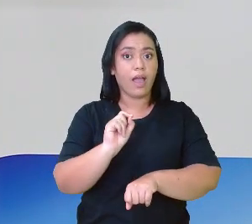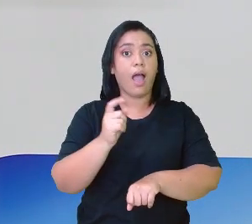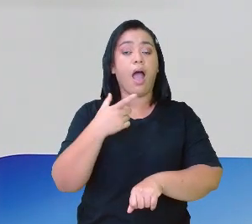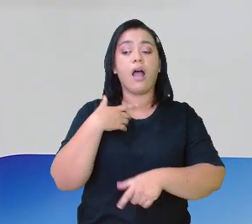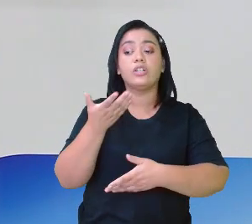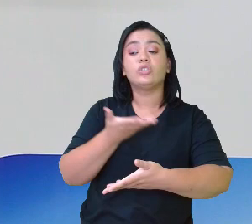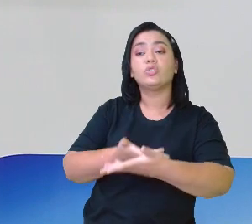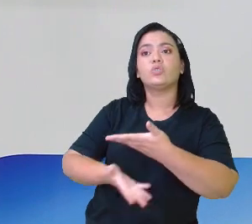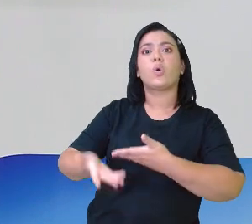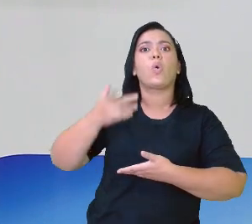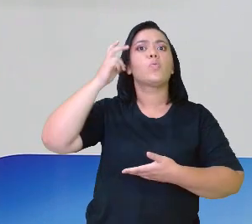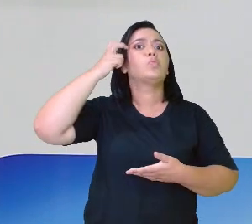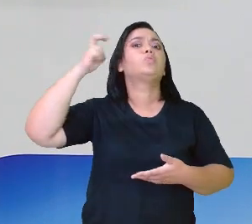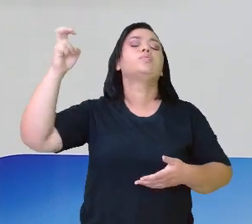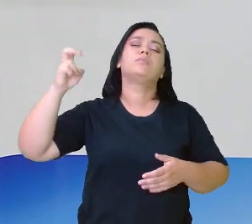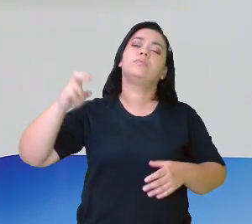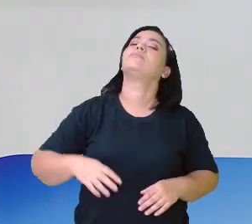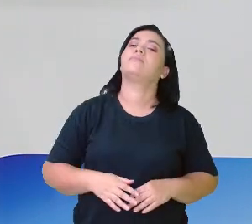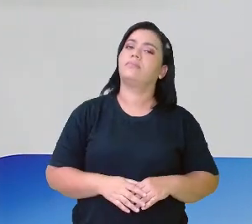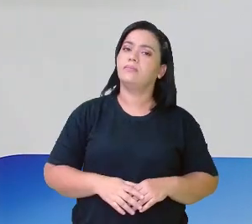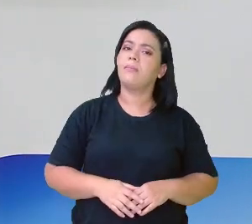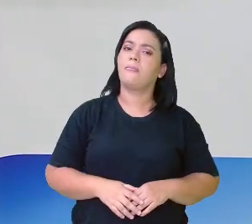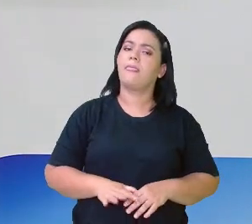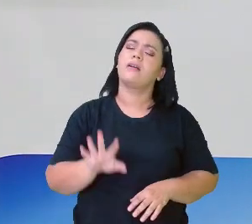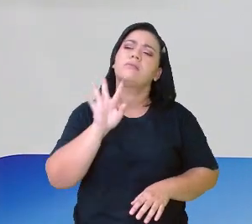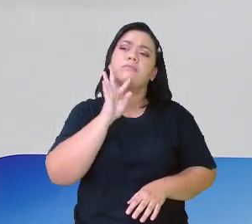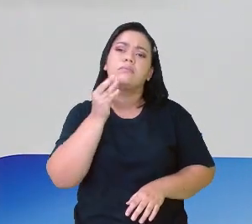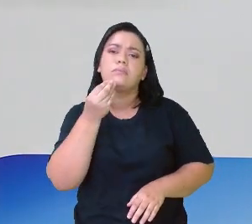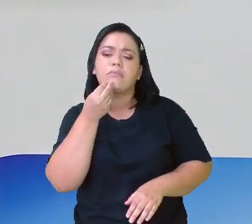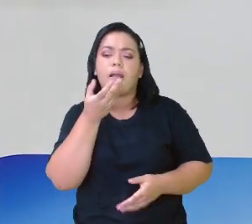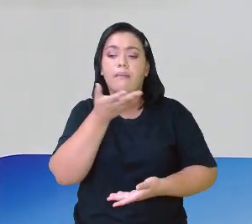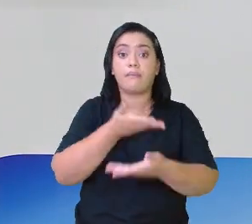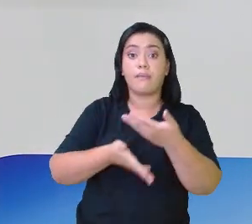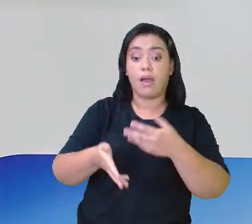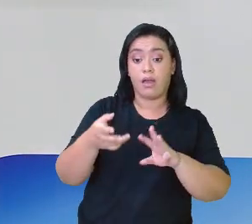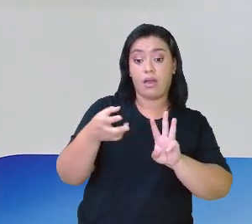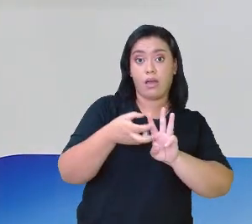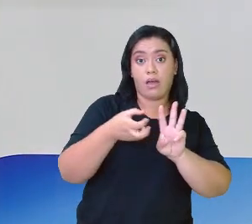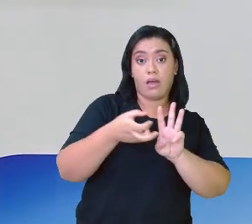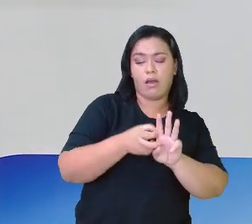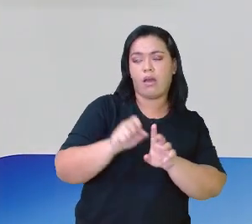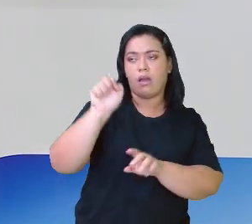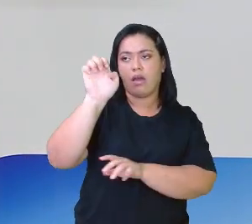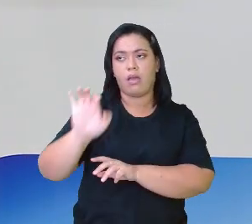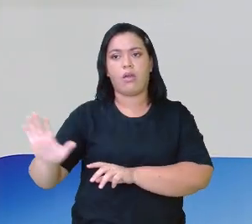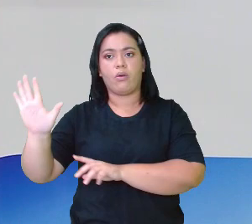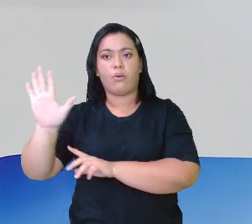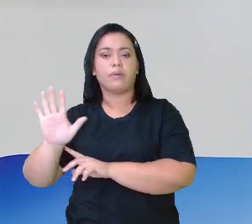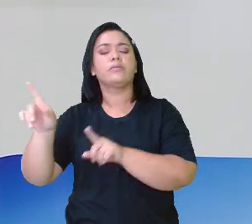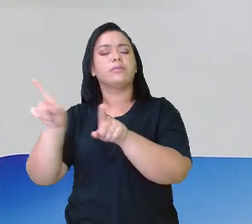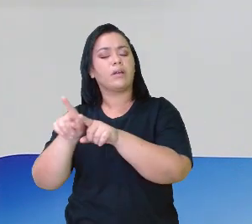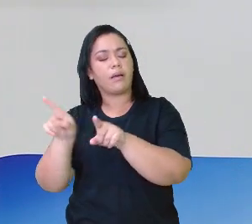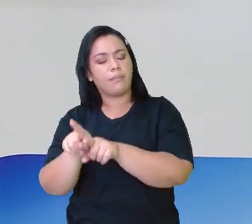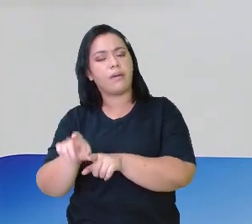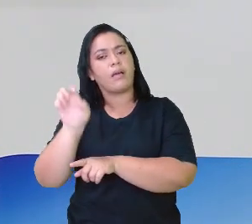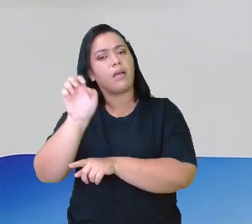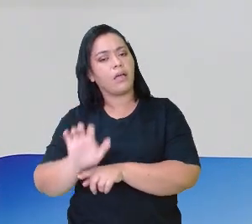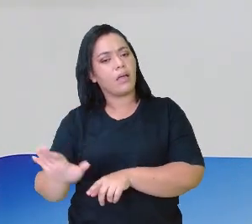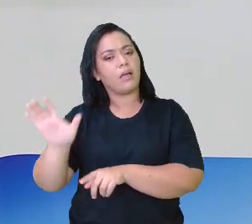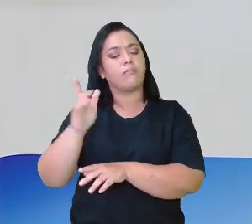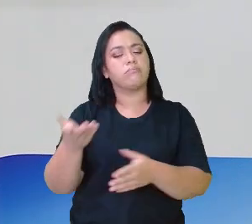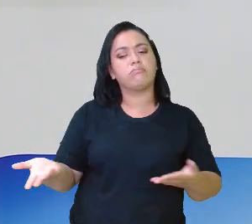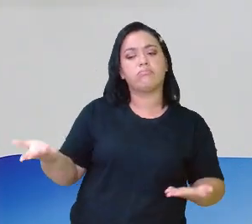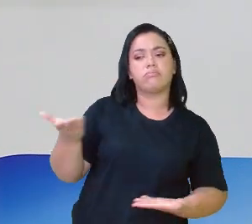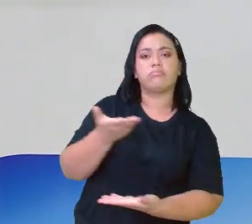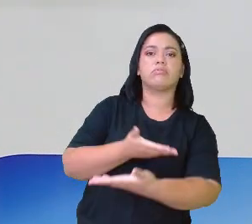de culturas. Muitos conhecimentos que os indígenas passaram para os europeus e também traços, costumes